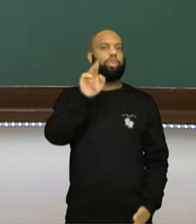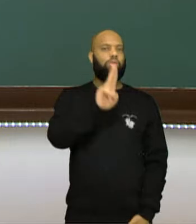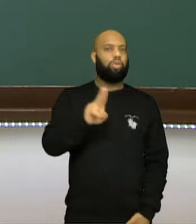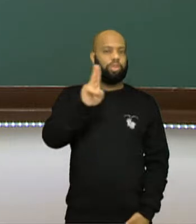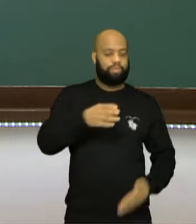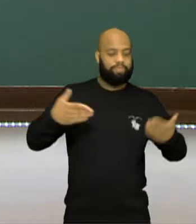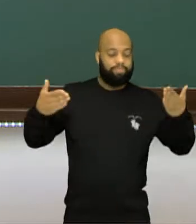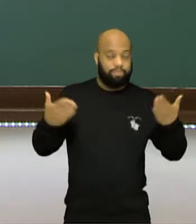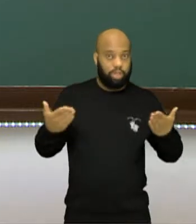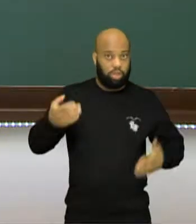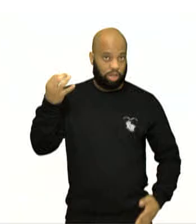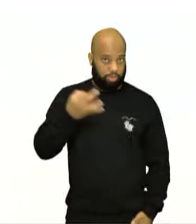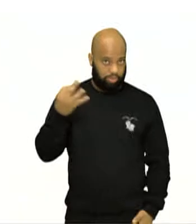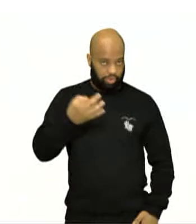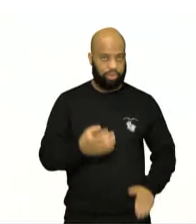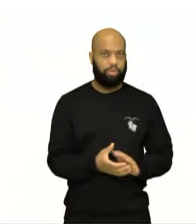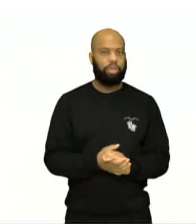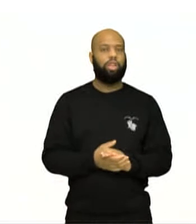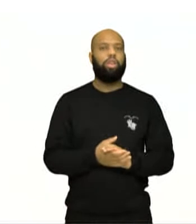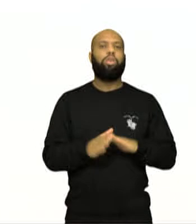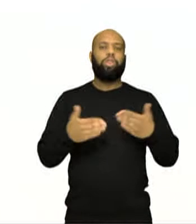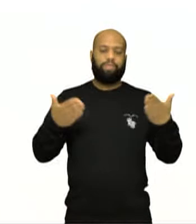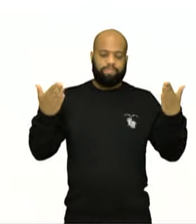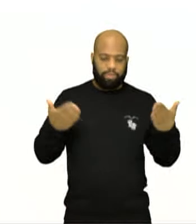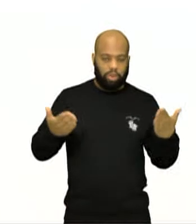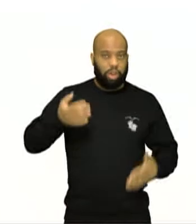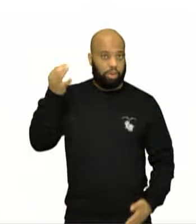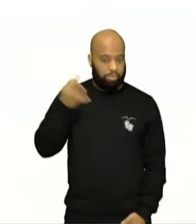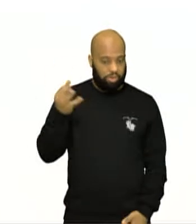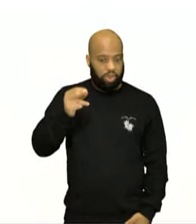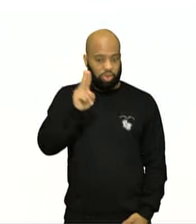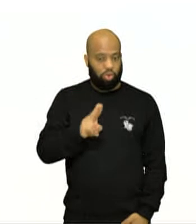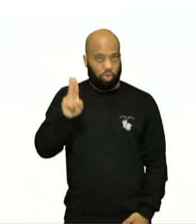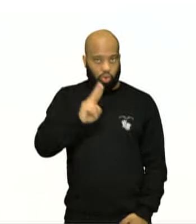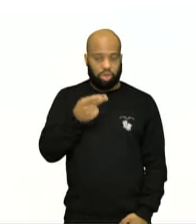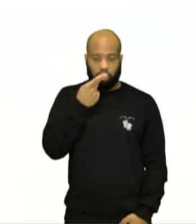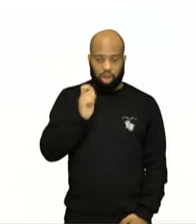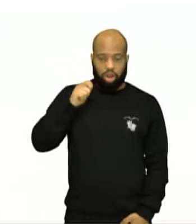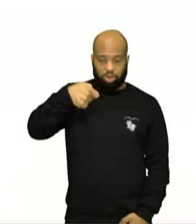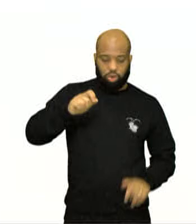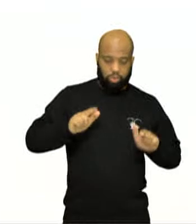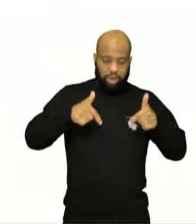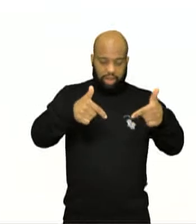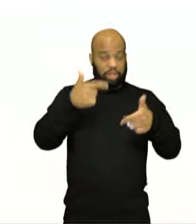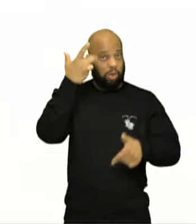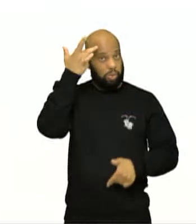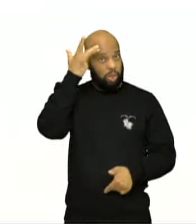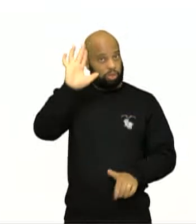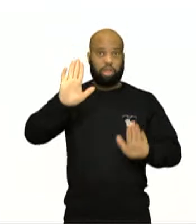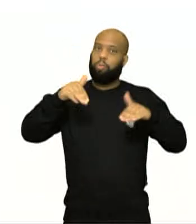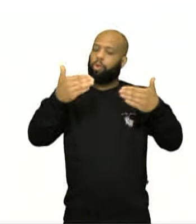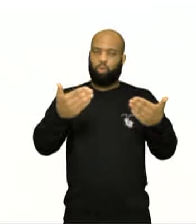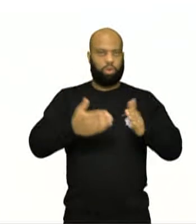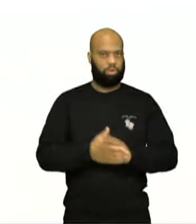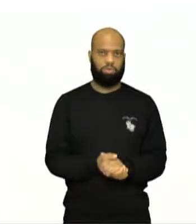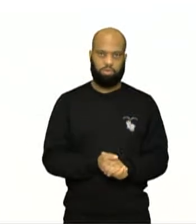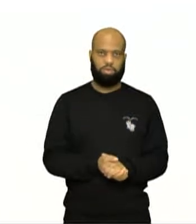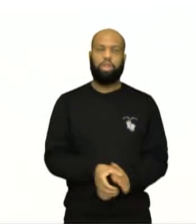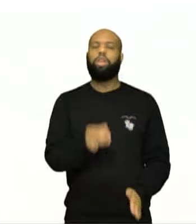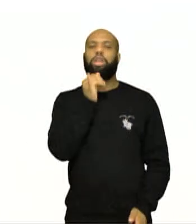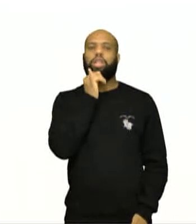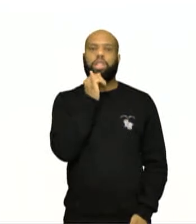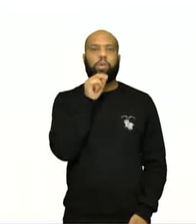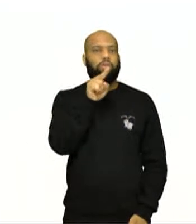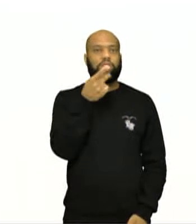perfect. O present perfect é usado para se referir a ações que aconteceram num tempo indefinido no passado, ou seja, você